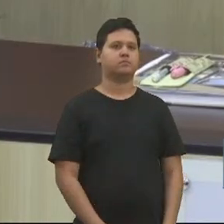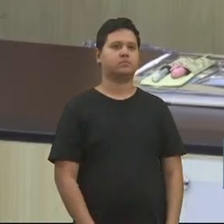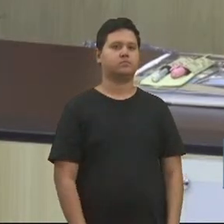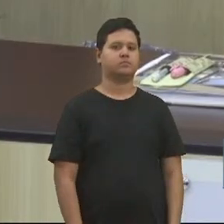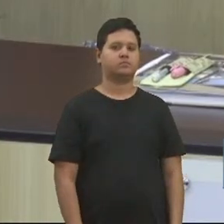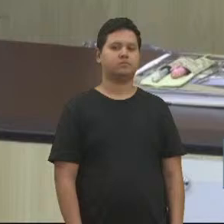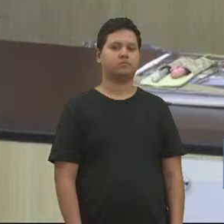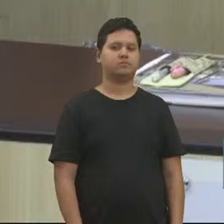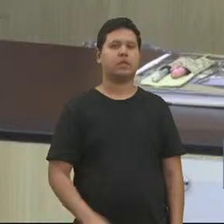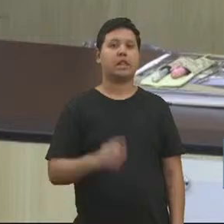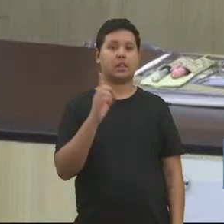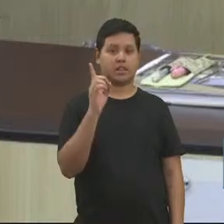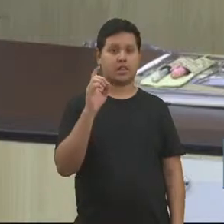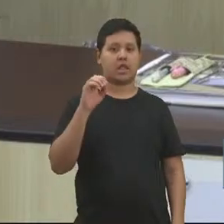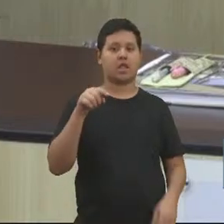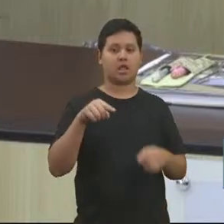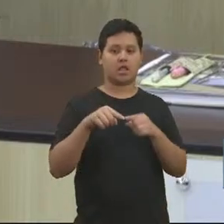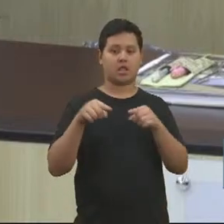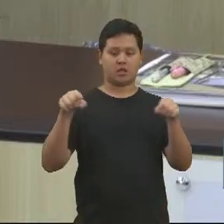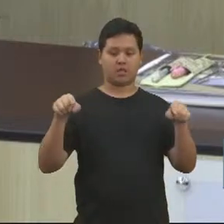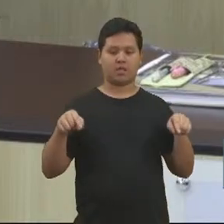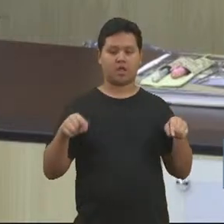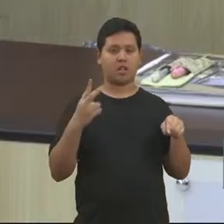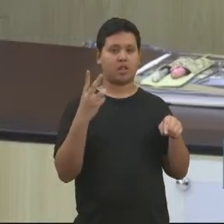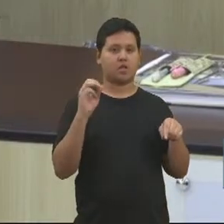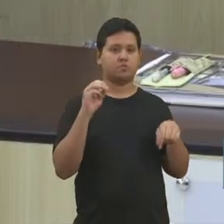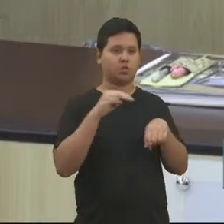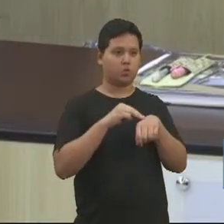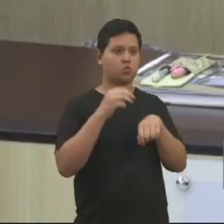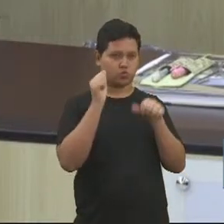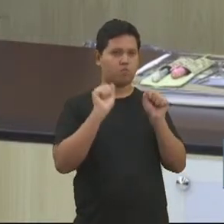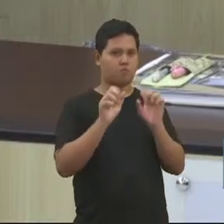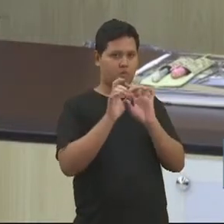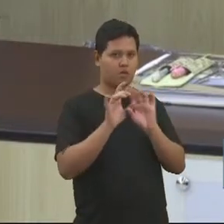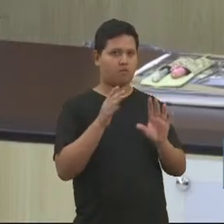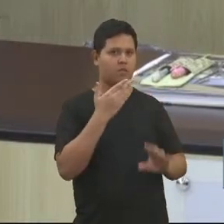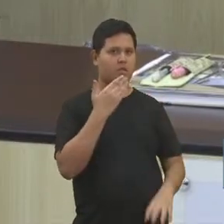tempo da mesa é 10 minutos, tá? Para quem está acompanhando de casa.